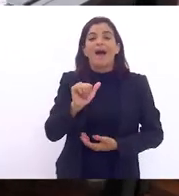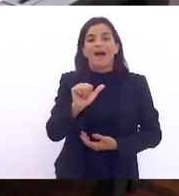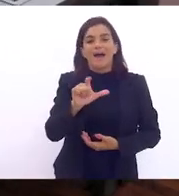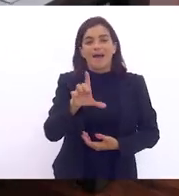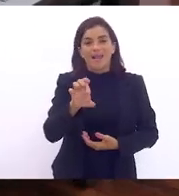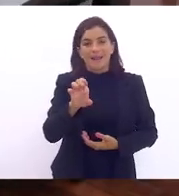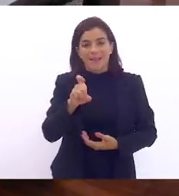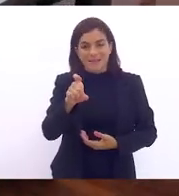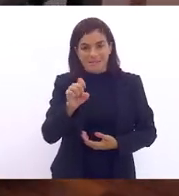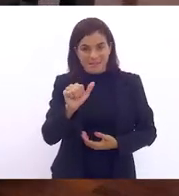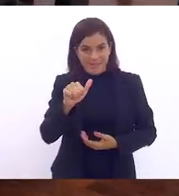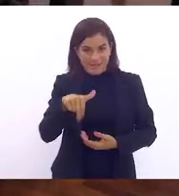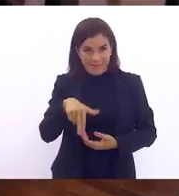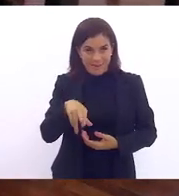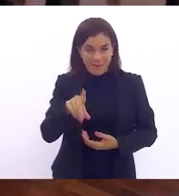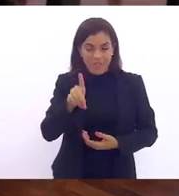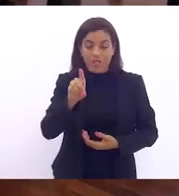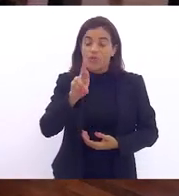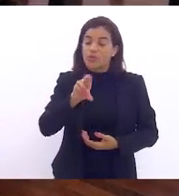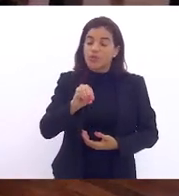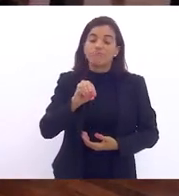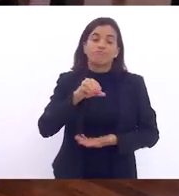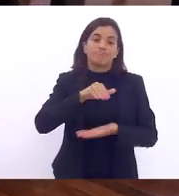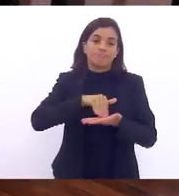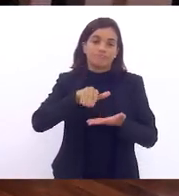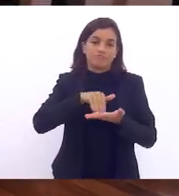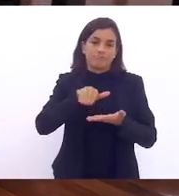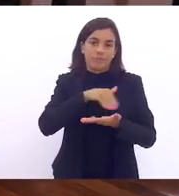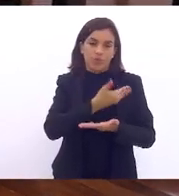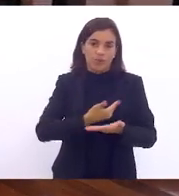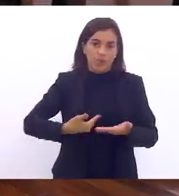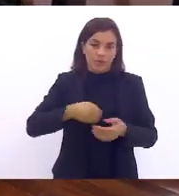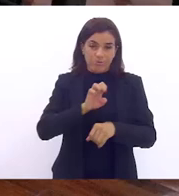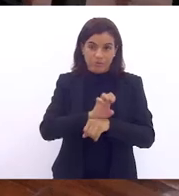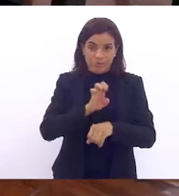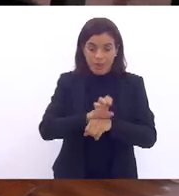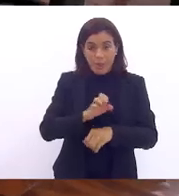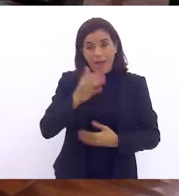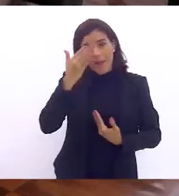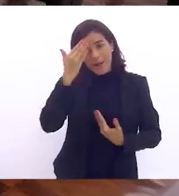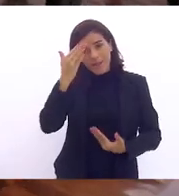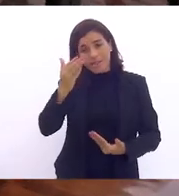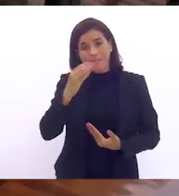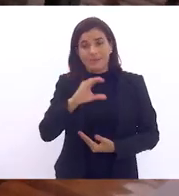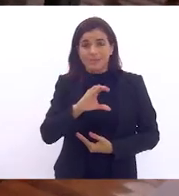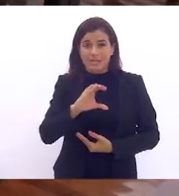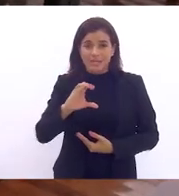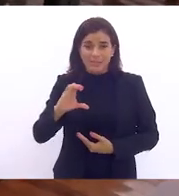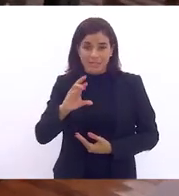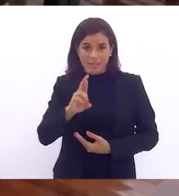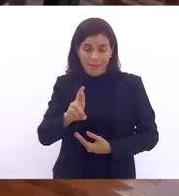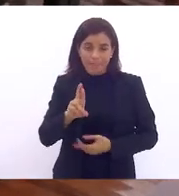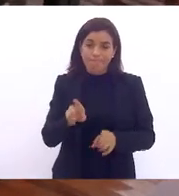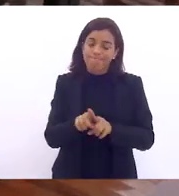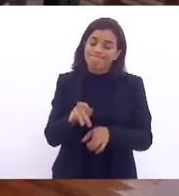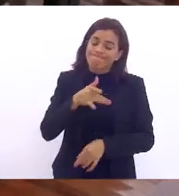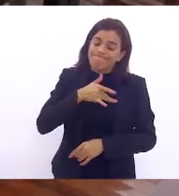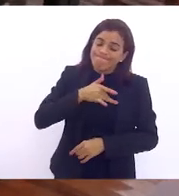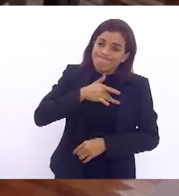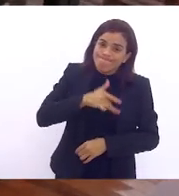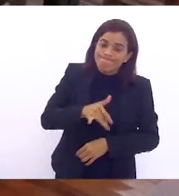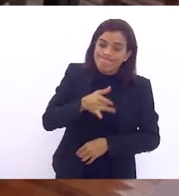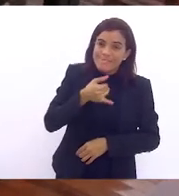Alessandro secretário do Governo do Estado queria agradecer mais uma vez CCR fico fico só lamento só